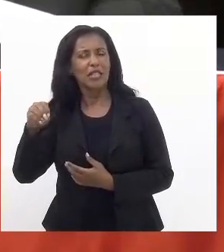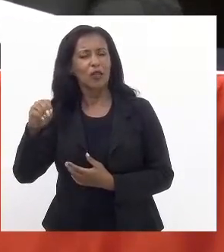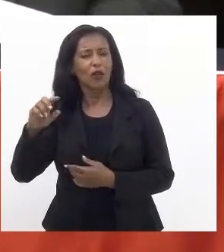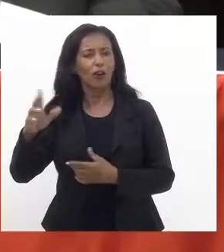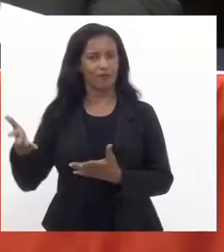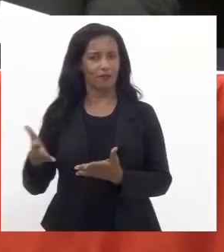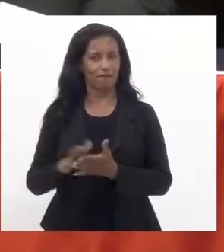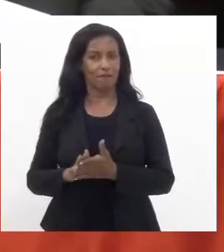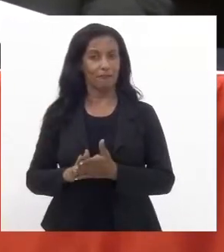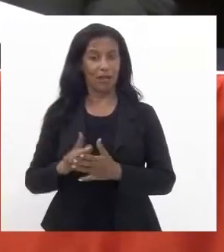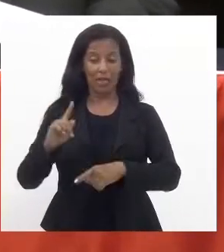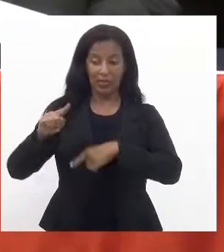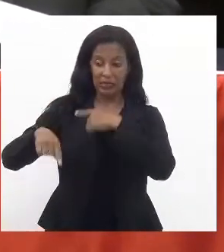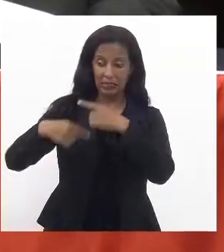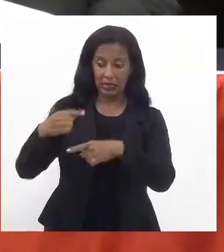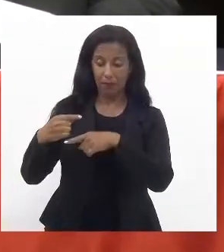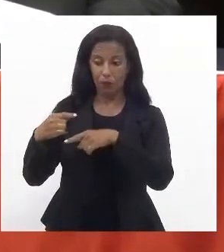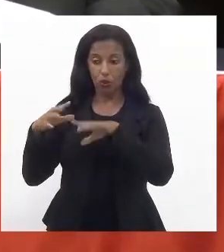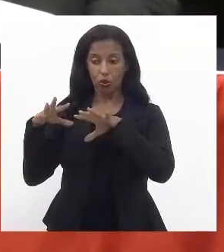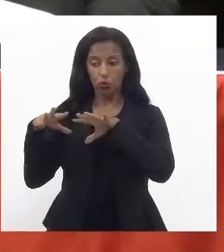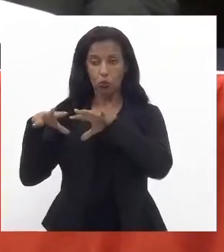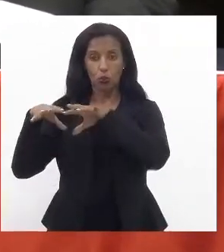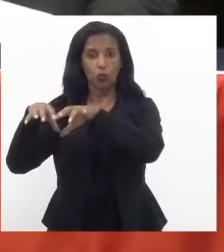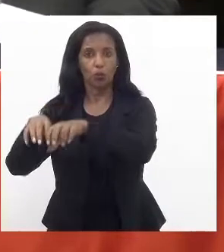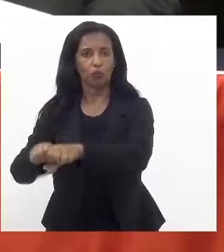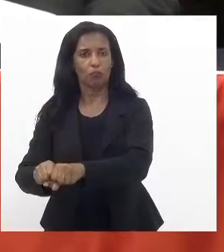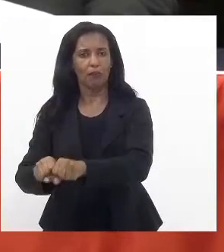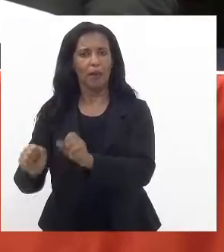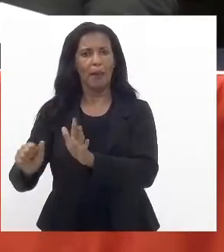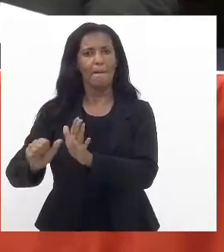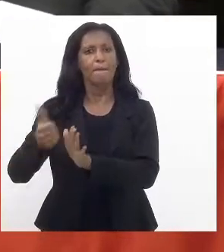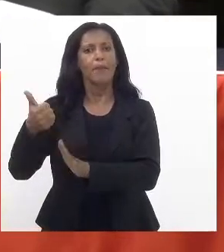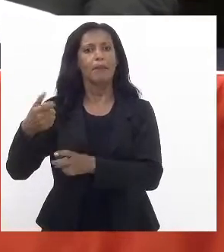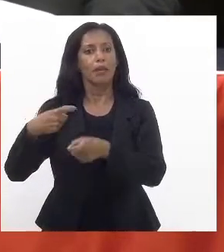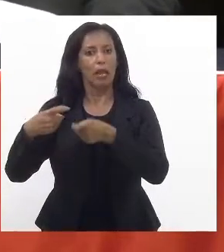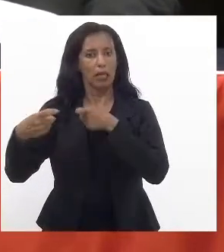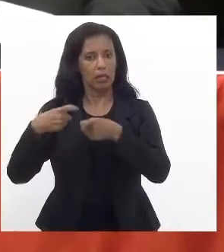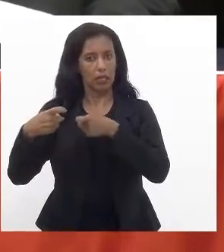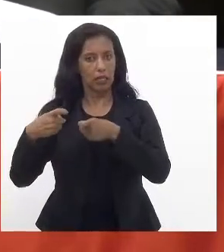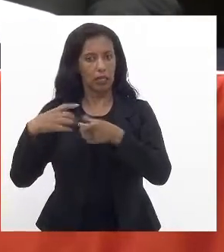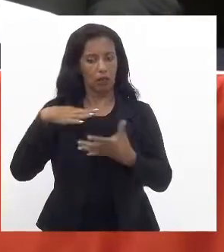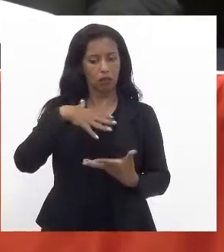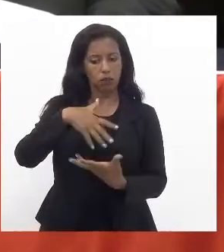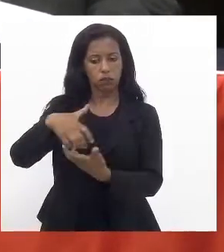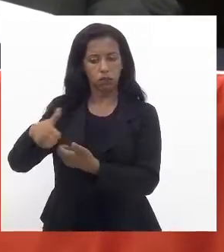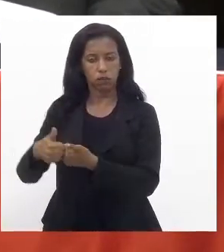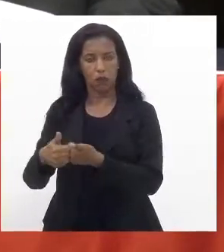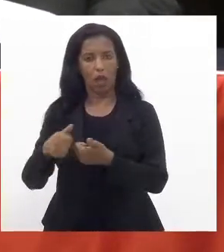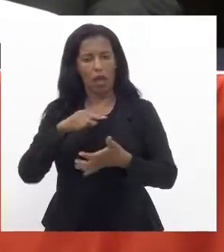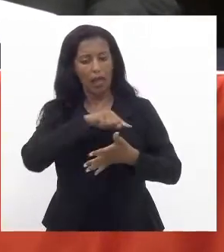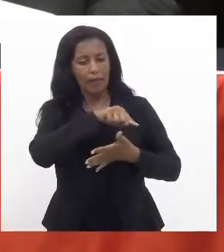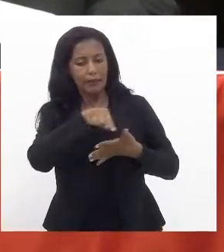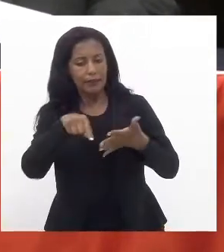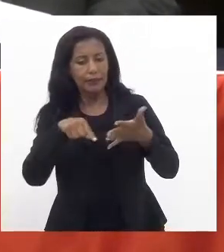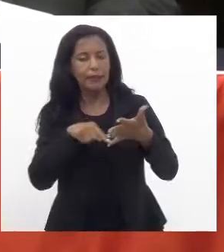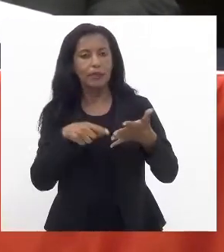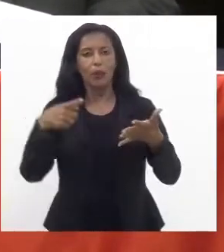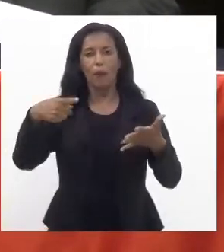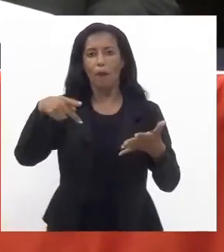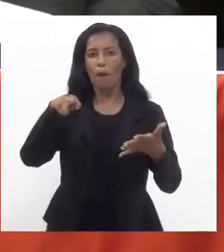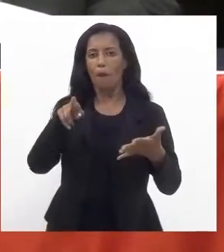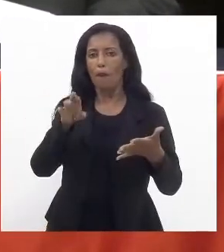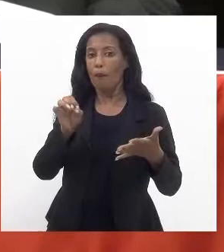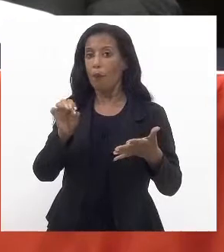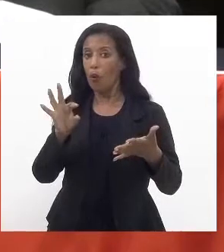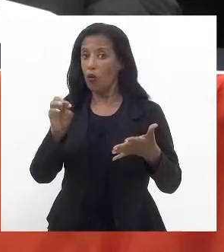do Império Otomano, após a Primeira Guerra Mundial, as 5 províncias que compõem